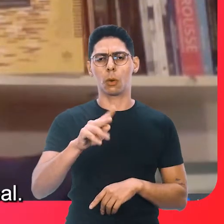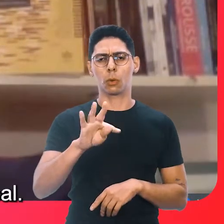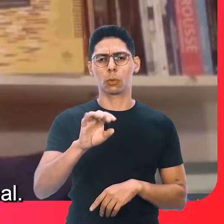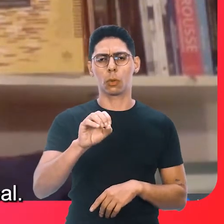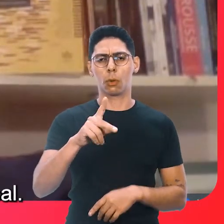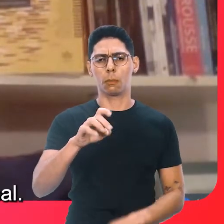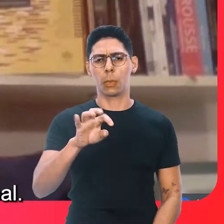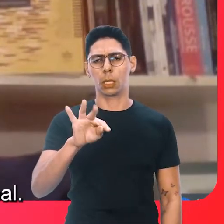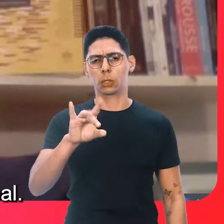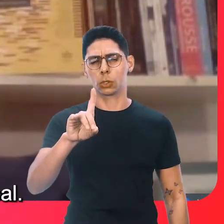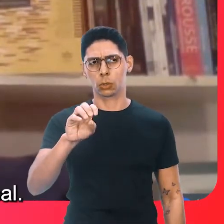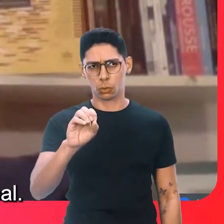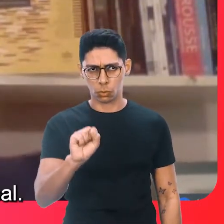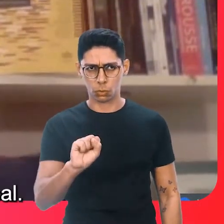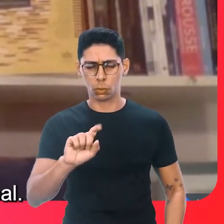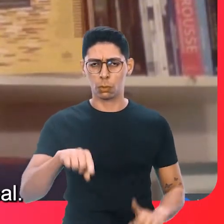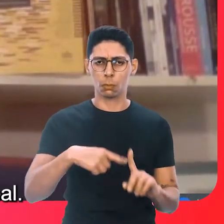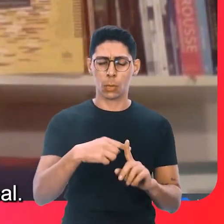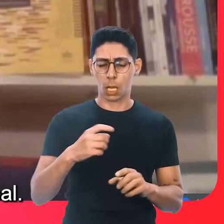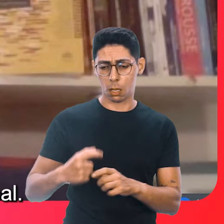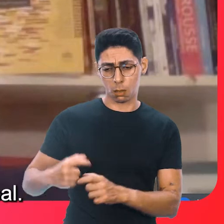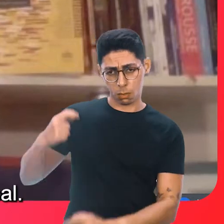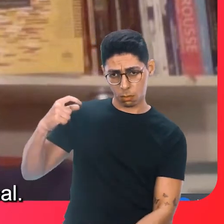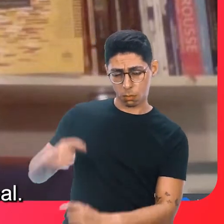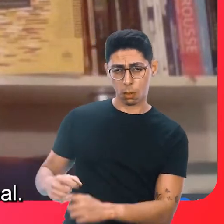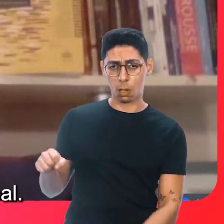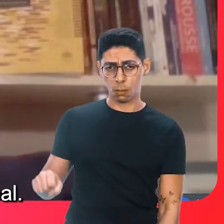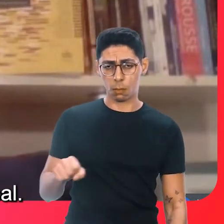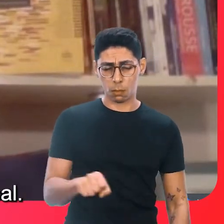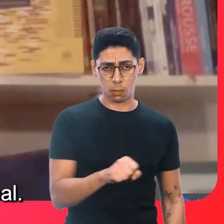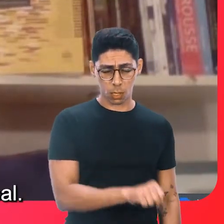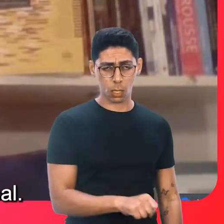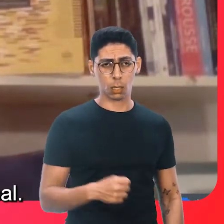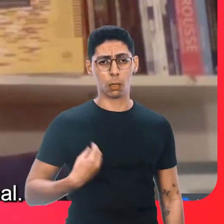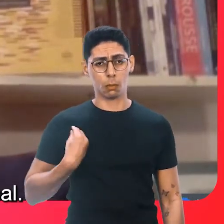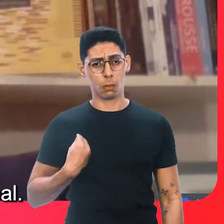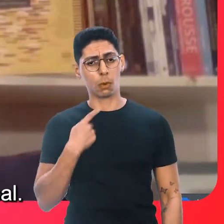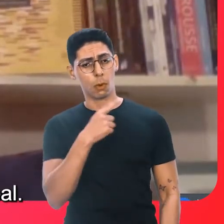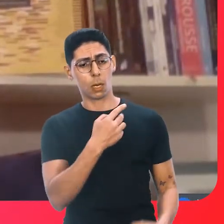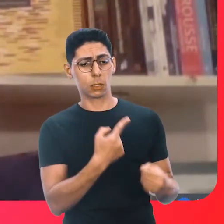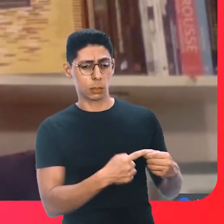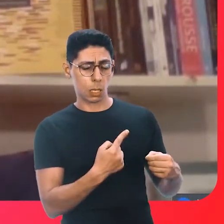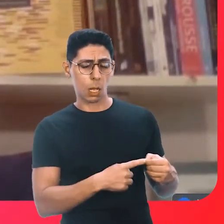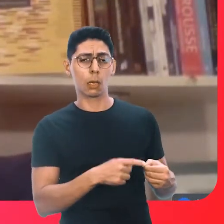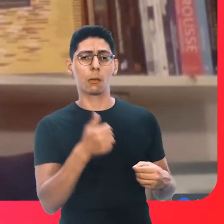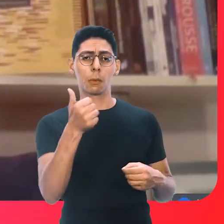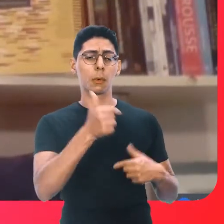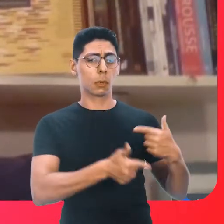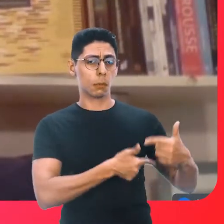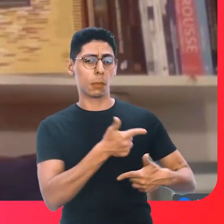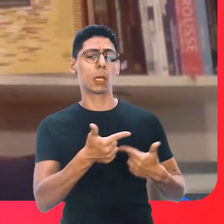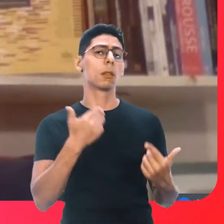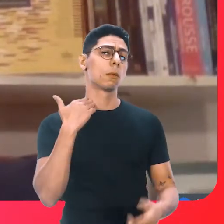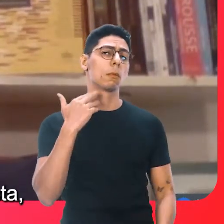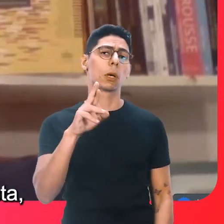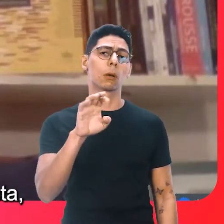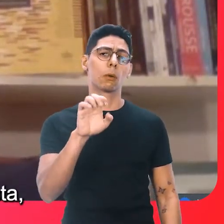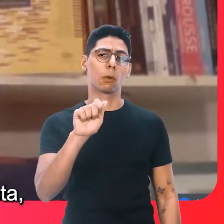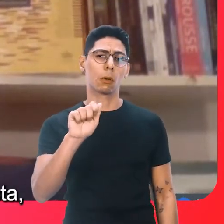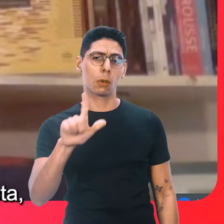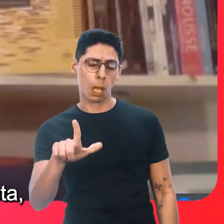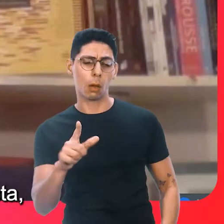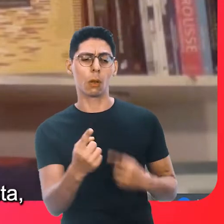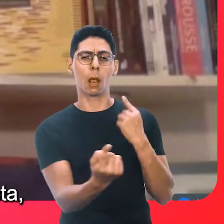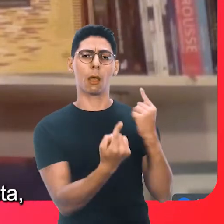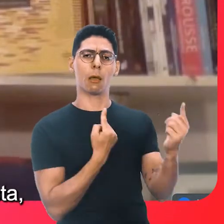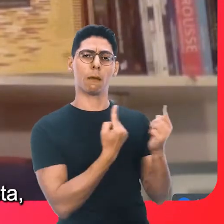E eu morava lá em São Caetano, tive o meu primeiro emprego no Banco Real, que ficava na Avenida Paulista. Para quem